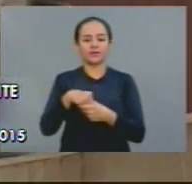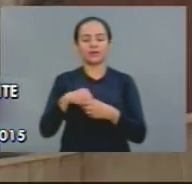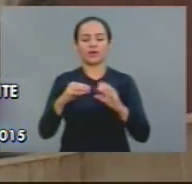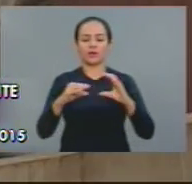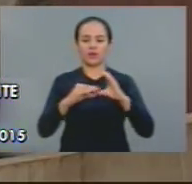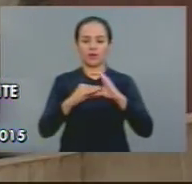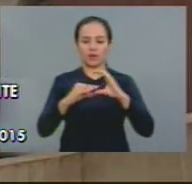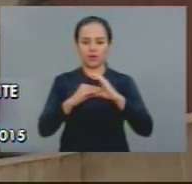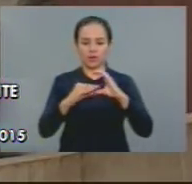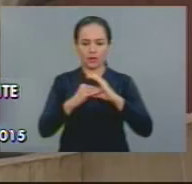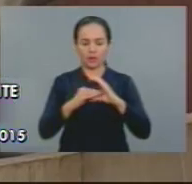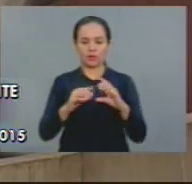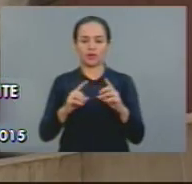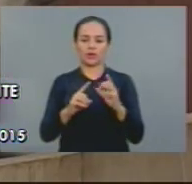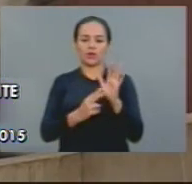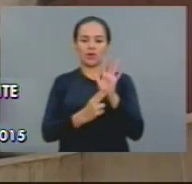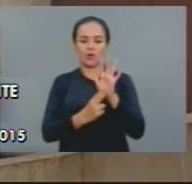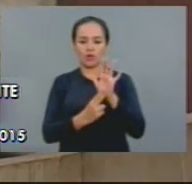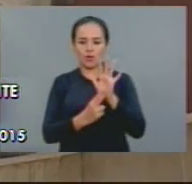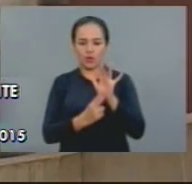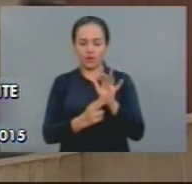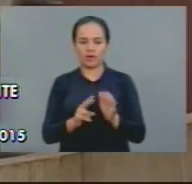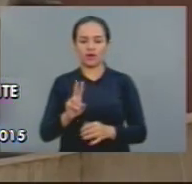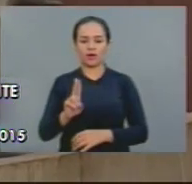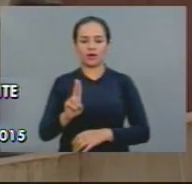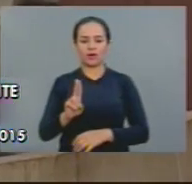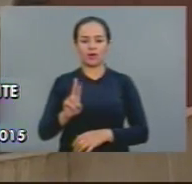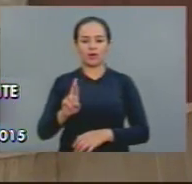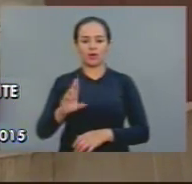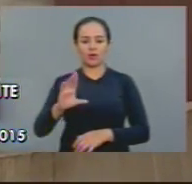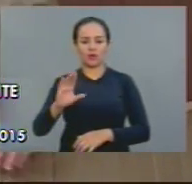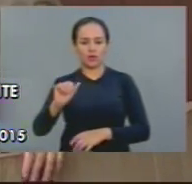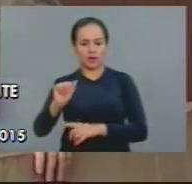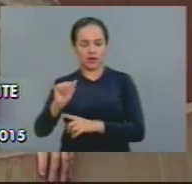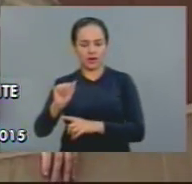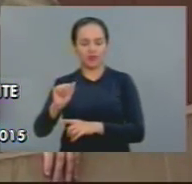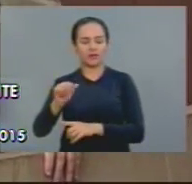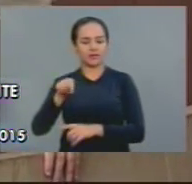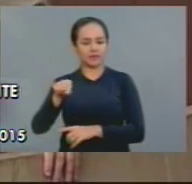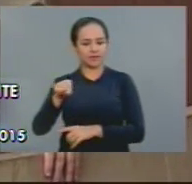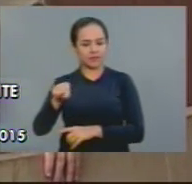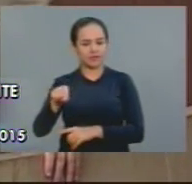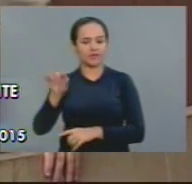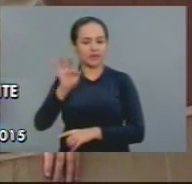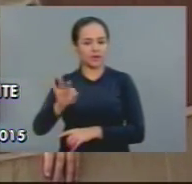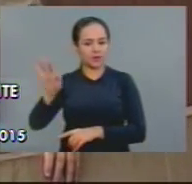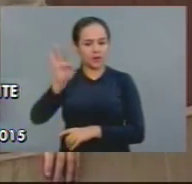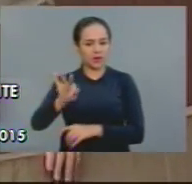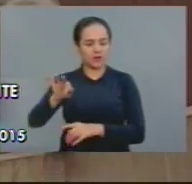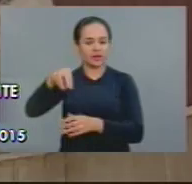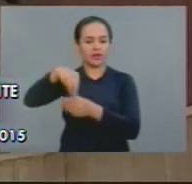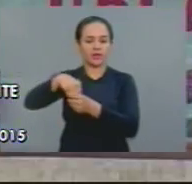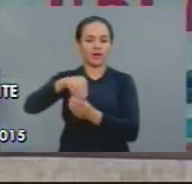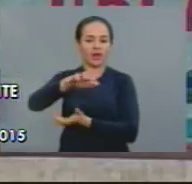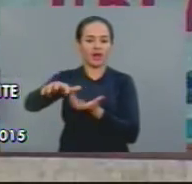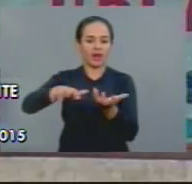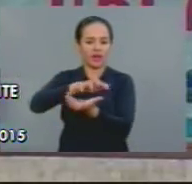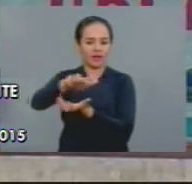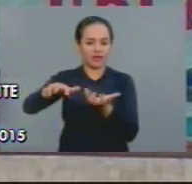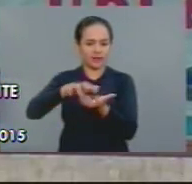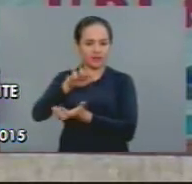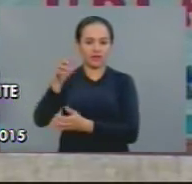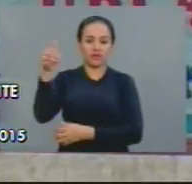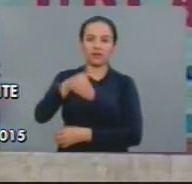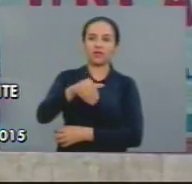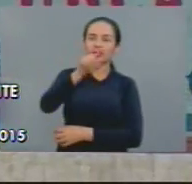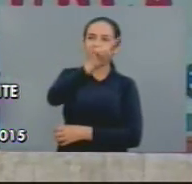UES, da UVA e da URCA, e em especial os da URCA, que estão em greve. Queria saudar também